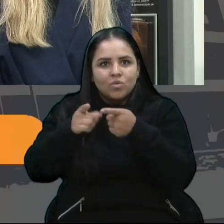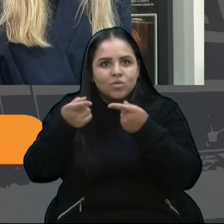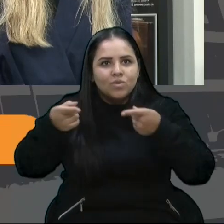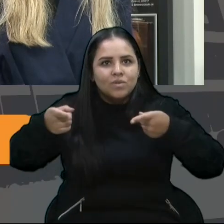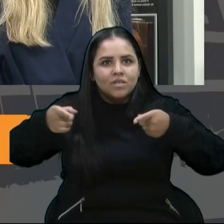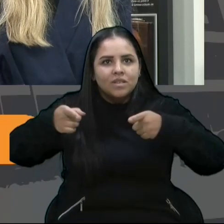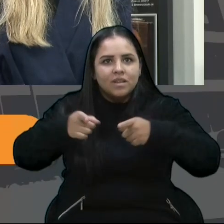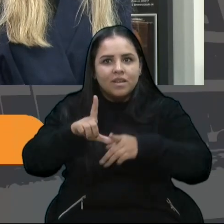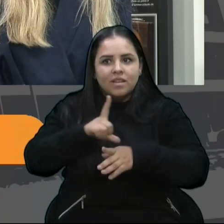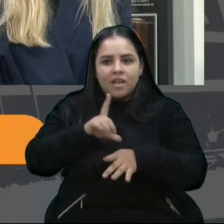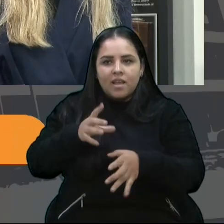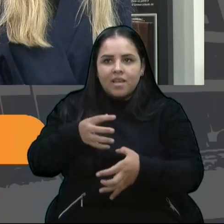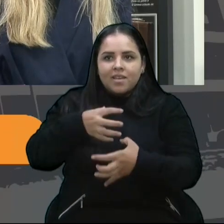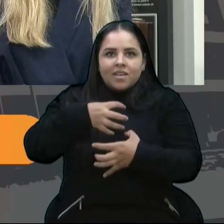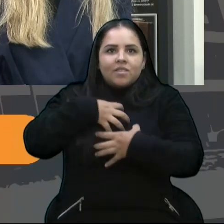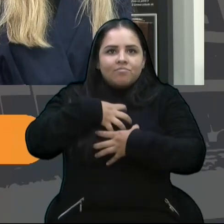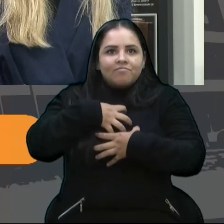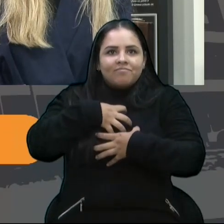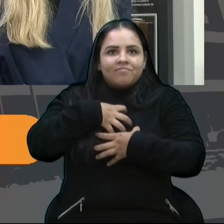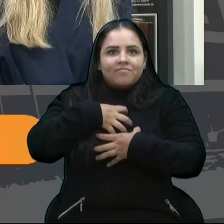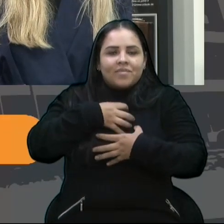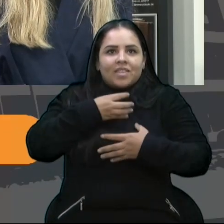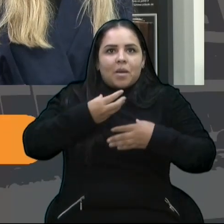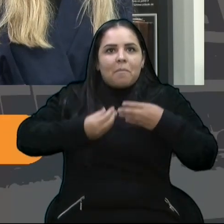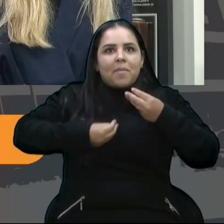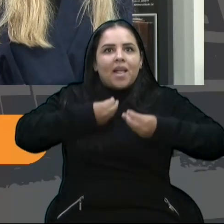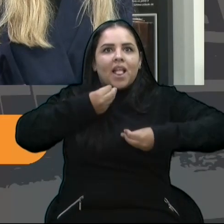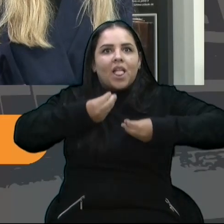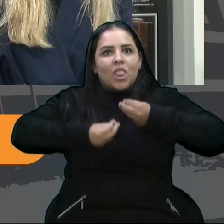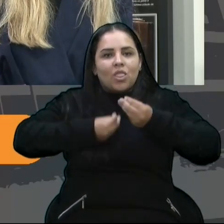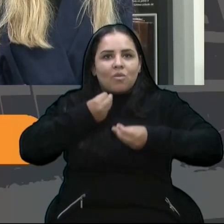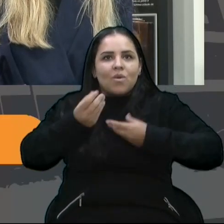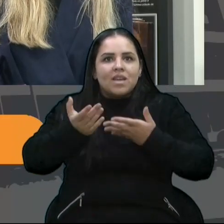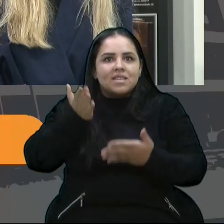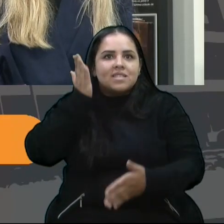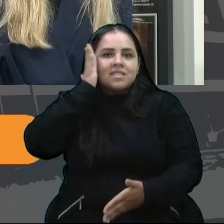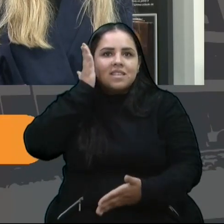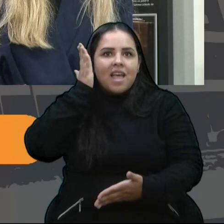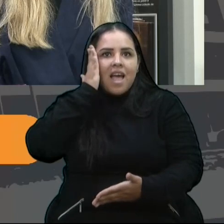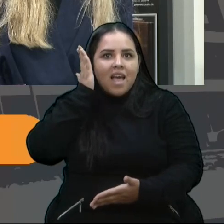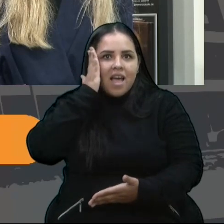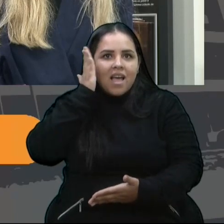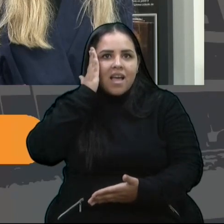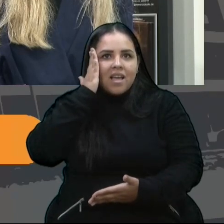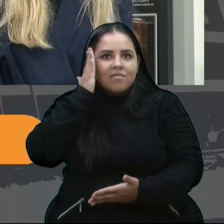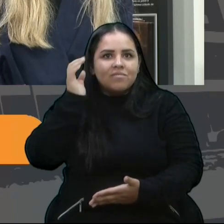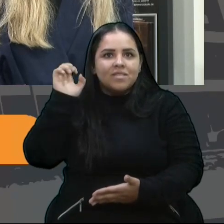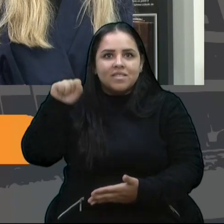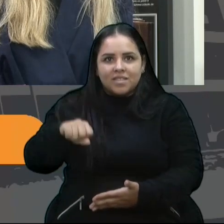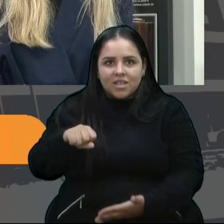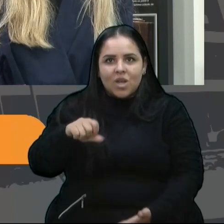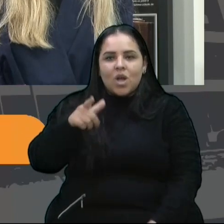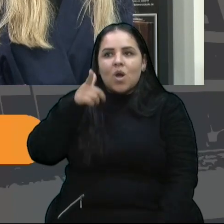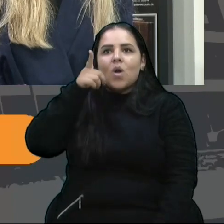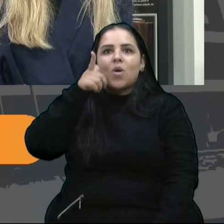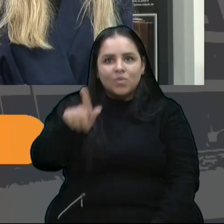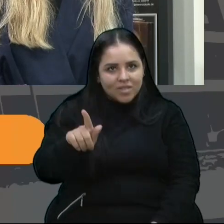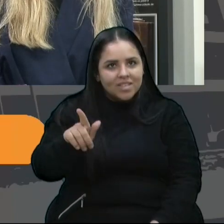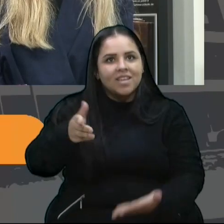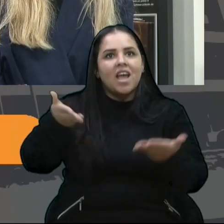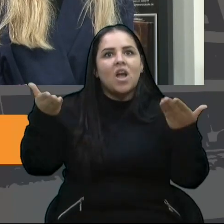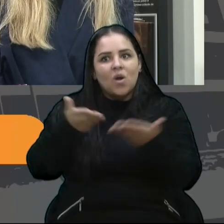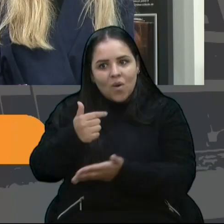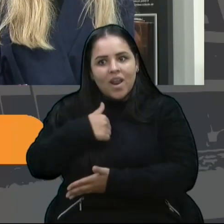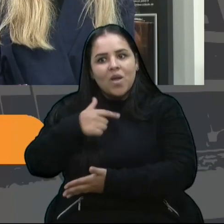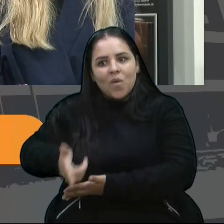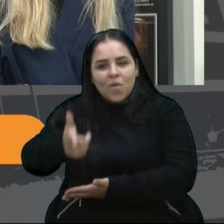gente tem aquele encantamento, né? E onde você sabe, assim, poxa, consegui, agora eu estou